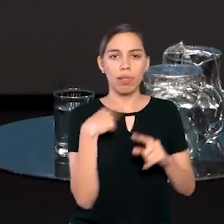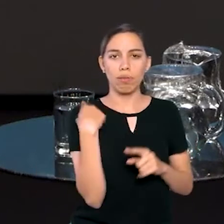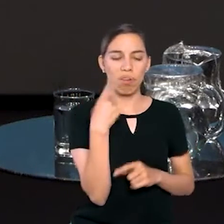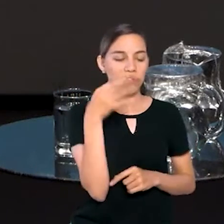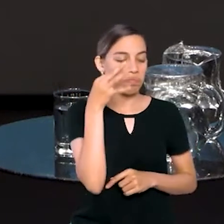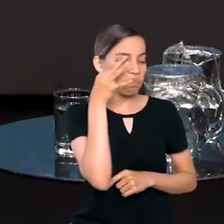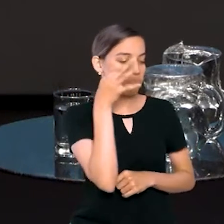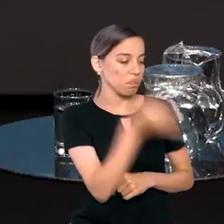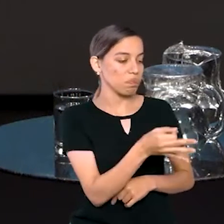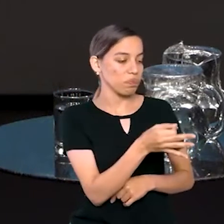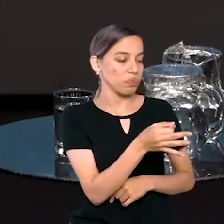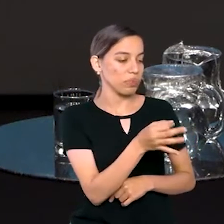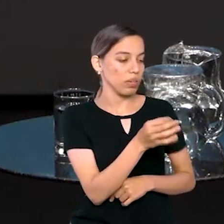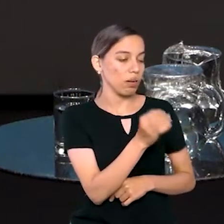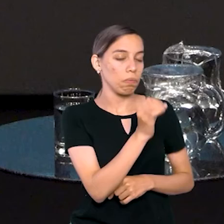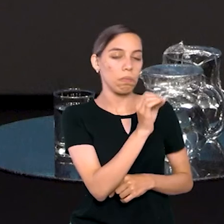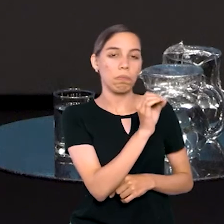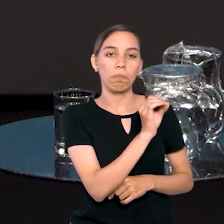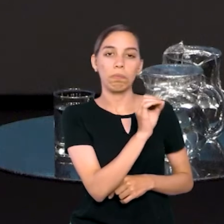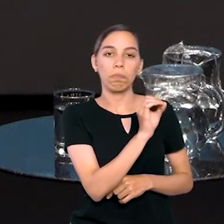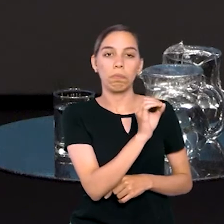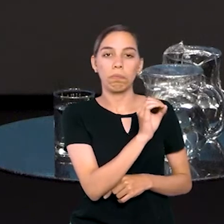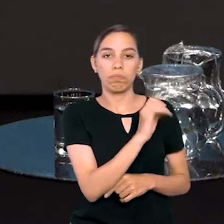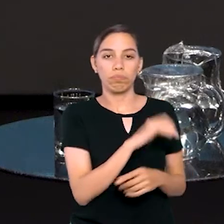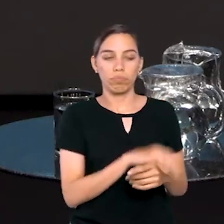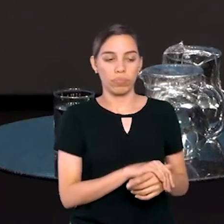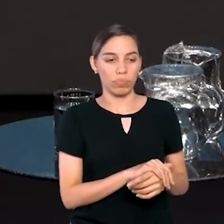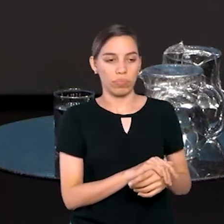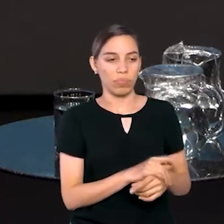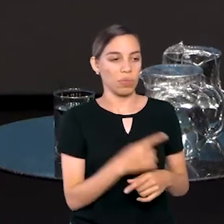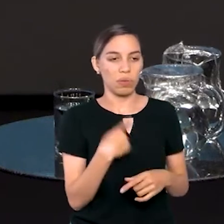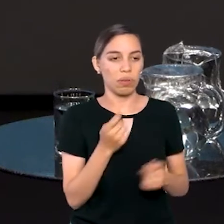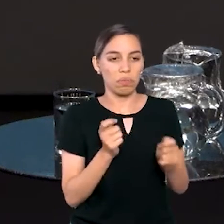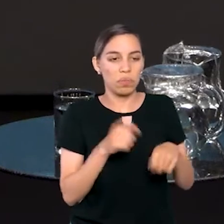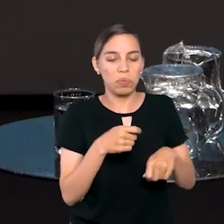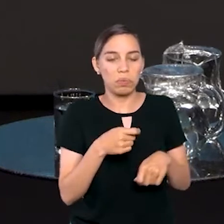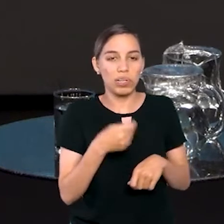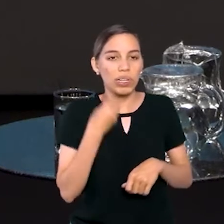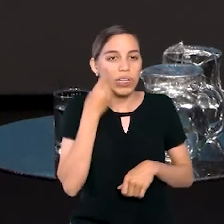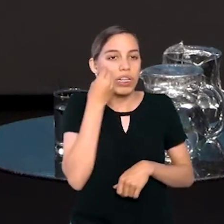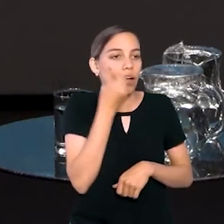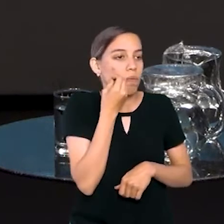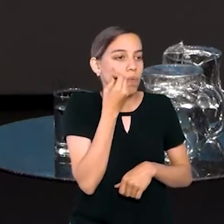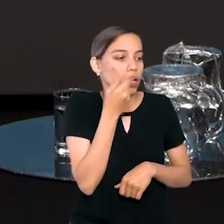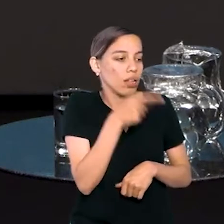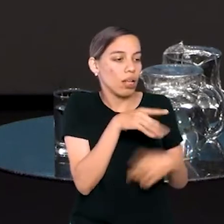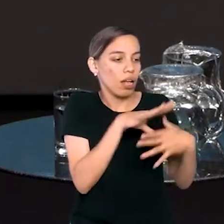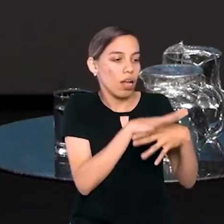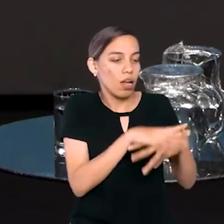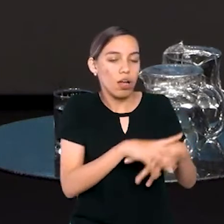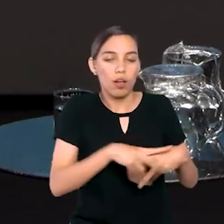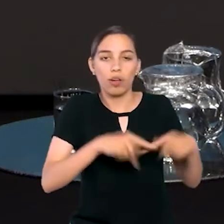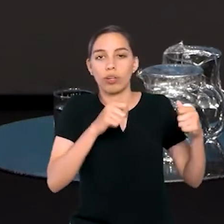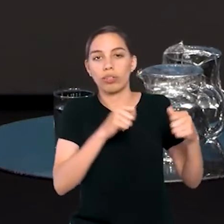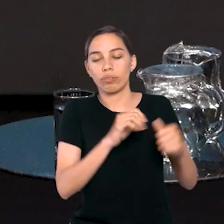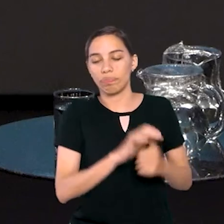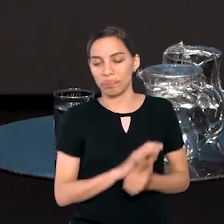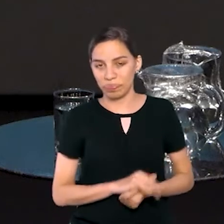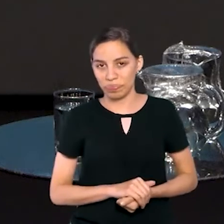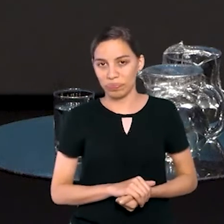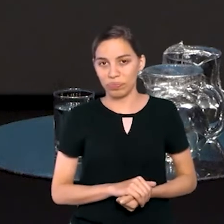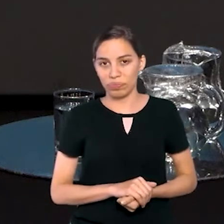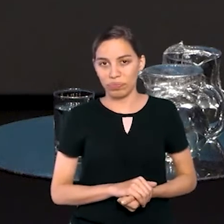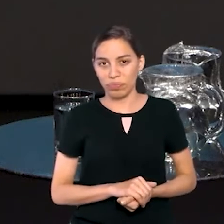para experimentar essa cura da Terra, né? Por isso que nós temos que nos recorrer